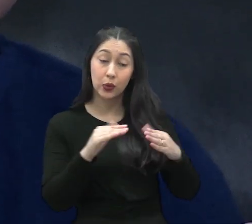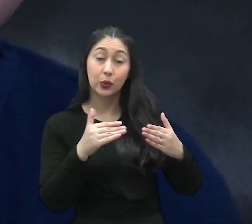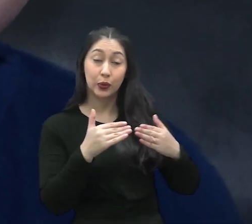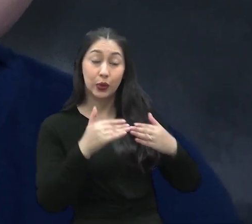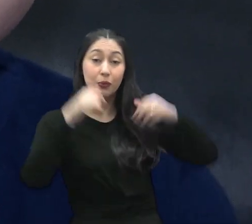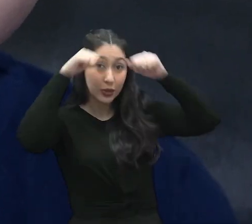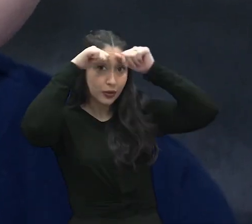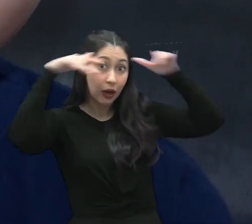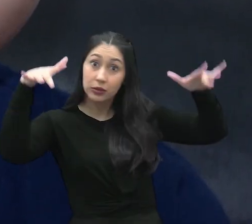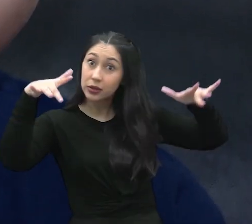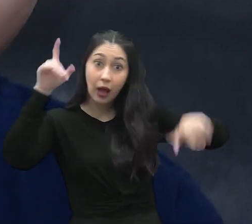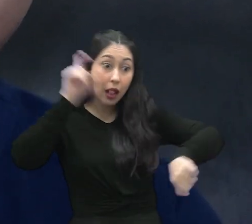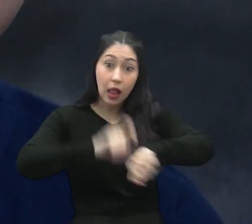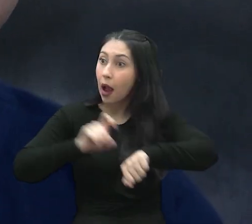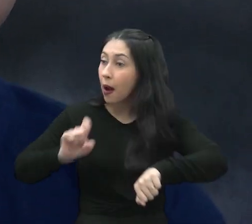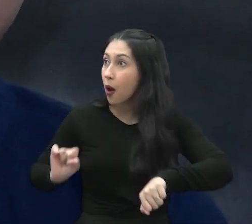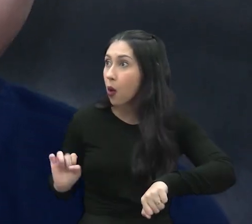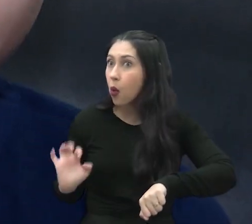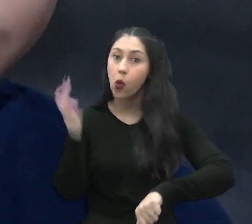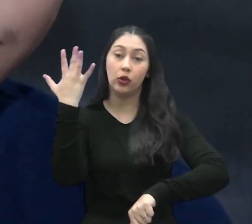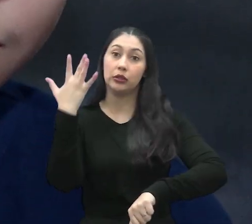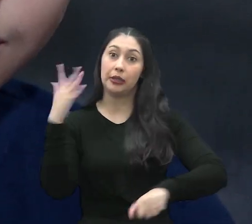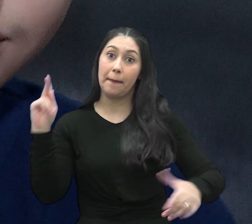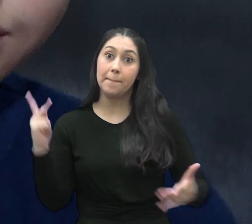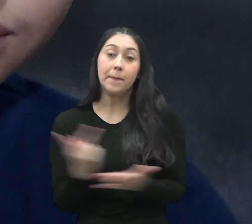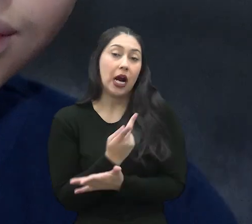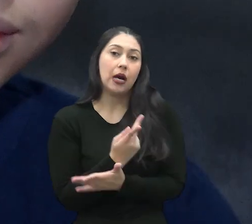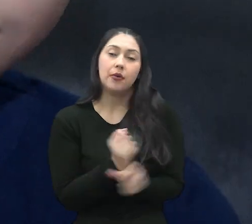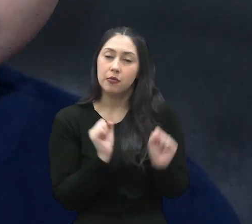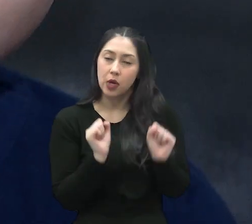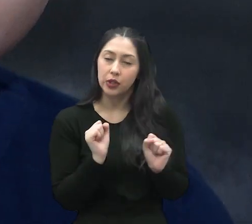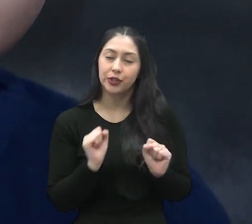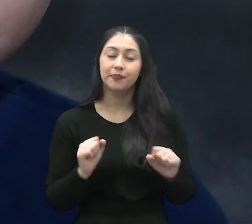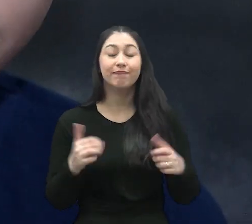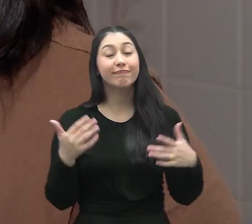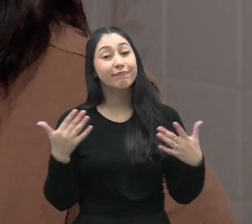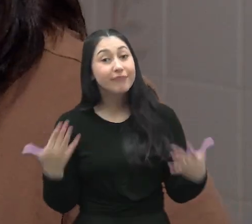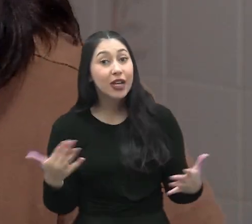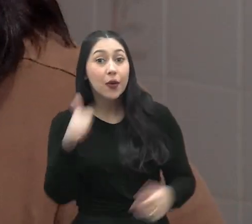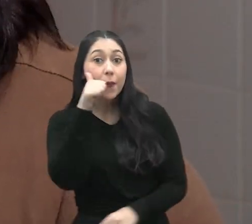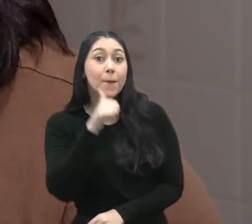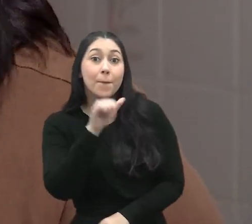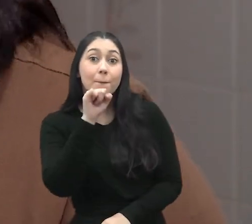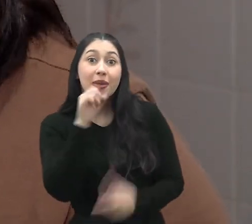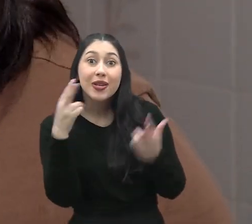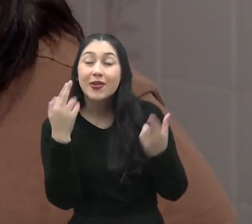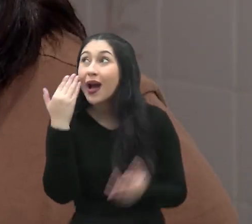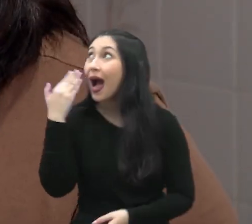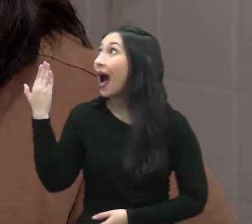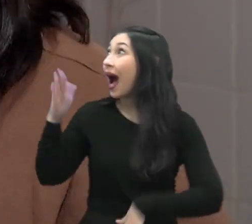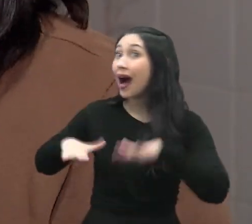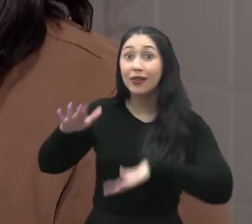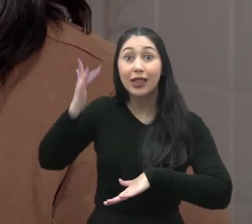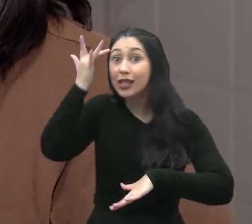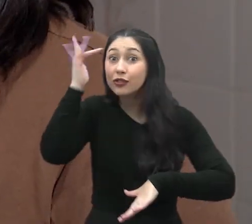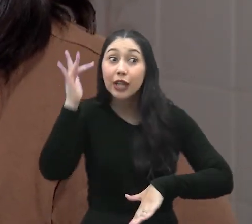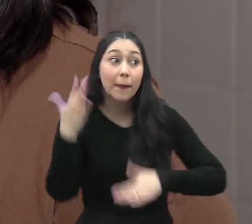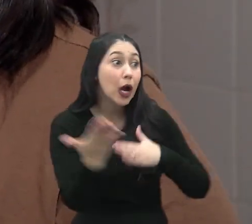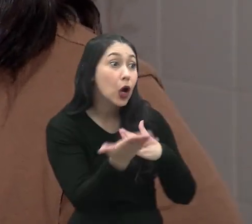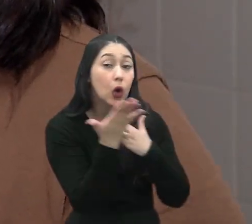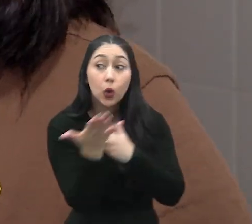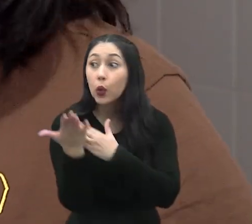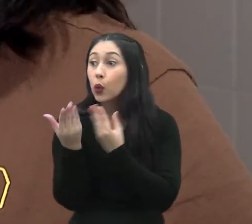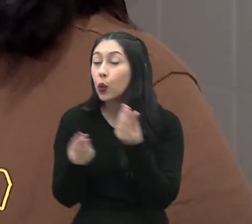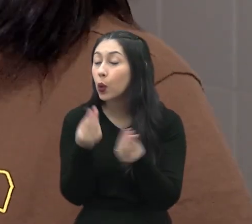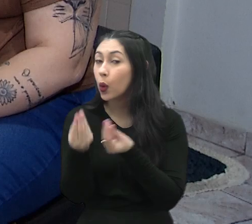espectro autista e podem acontecer a qualquer momento, muitas vezes sem aviso. Nesses casos, mães como a Elaine nem sempre